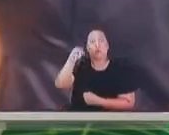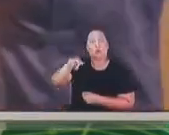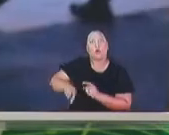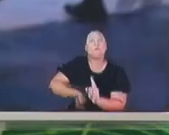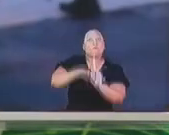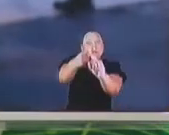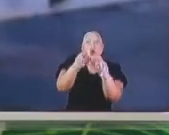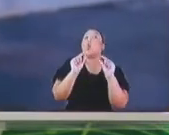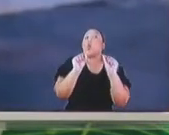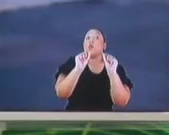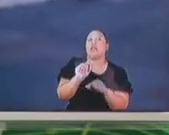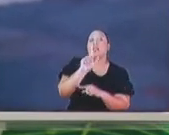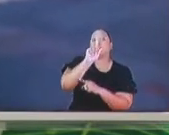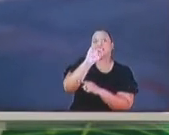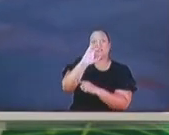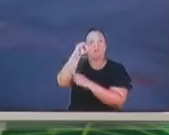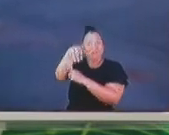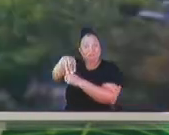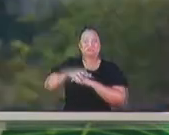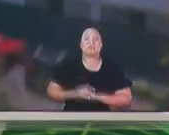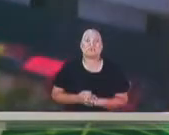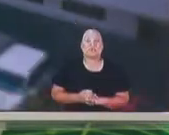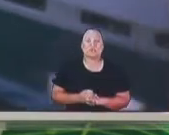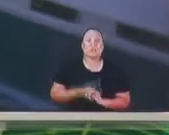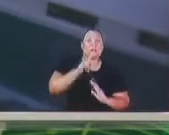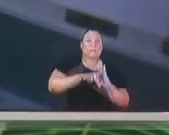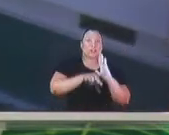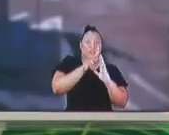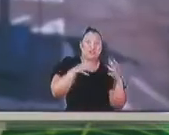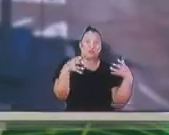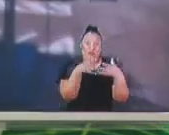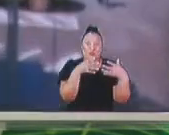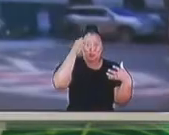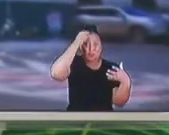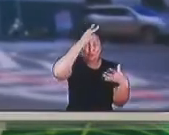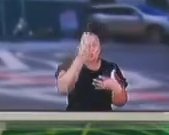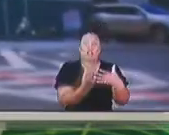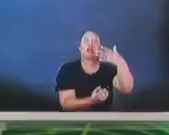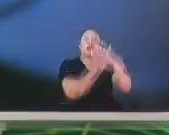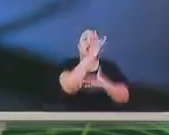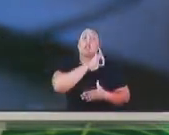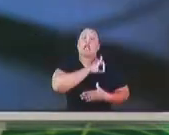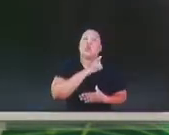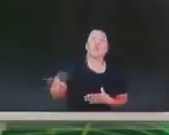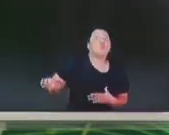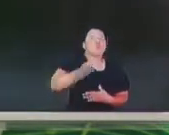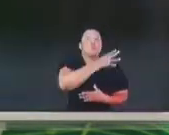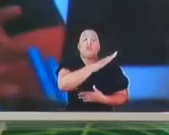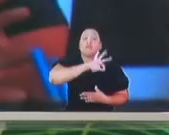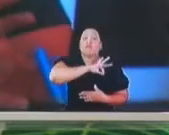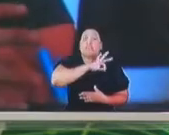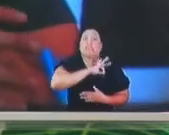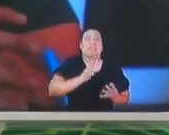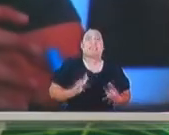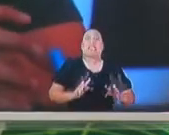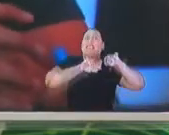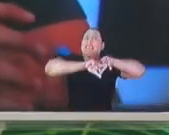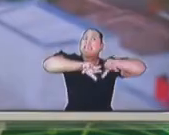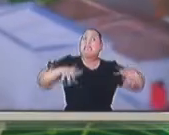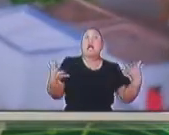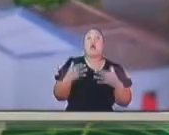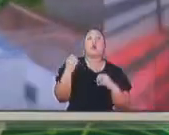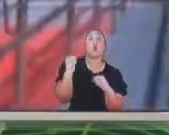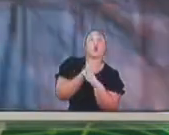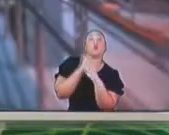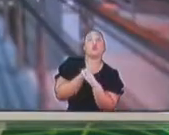municipal. E no ano de 2024, a Força Tática contará com sede própria, assim como o Corpo de Bombeiros, que também terá